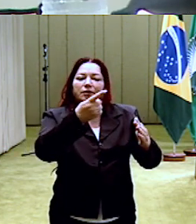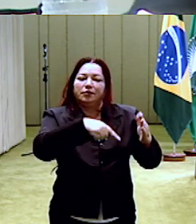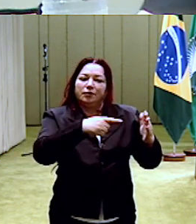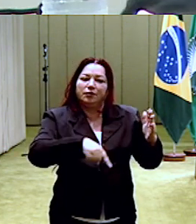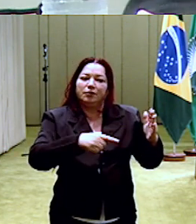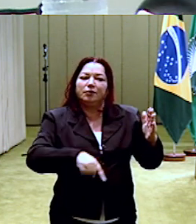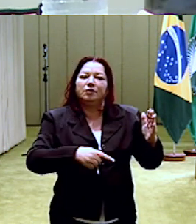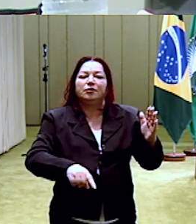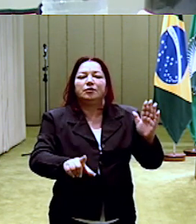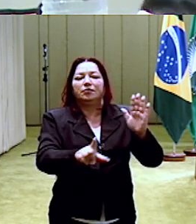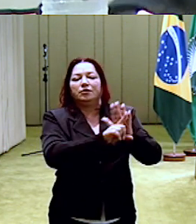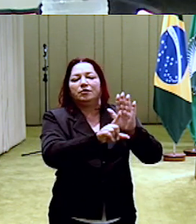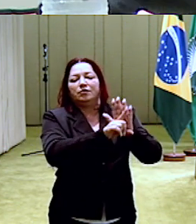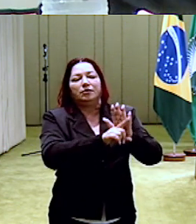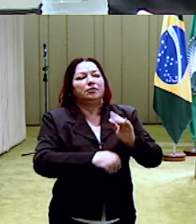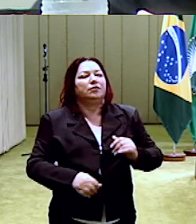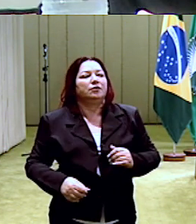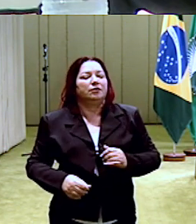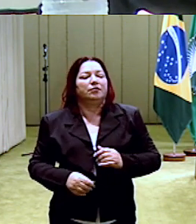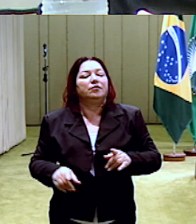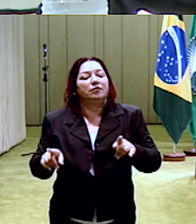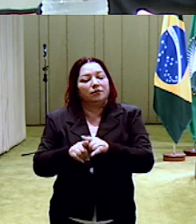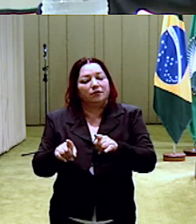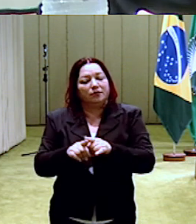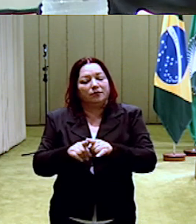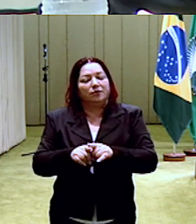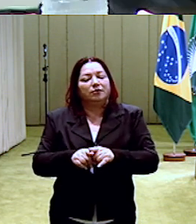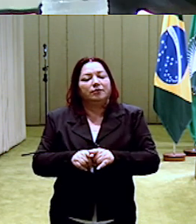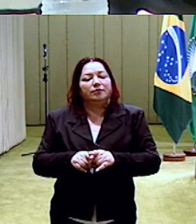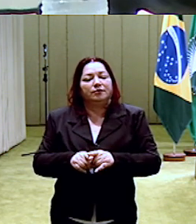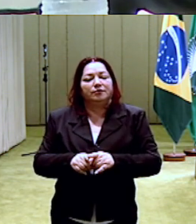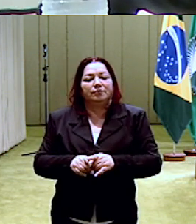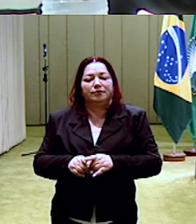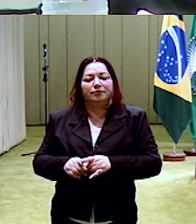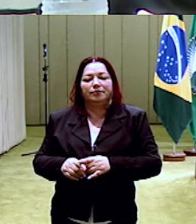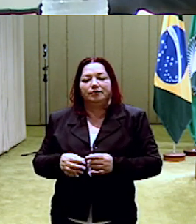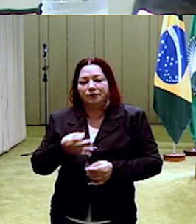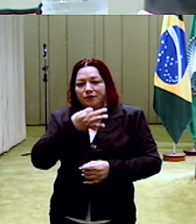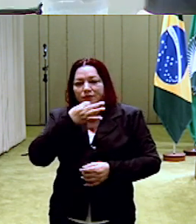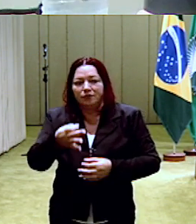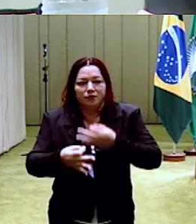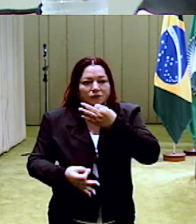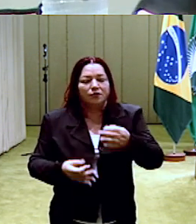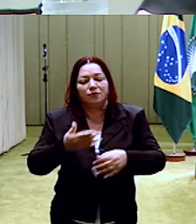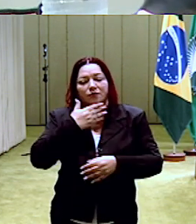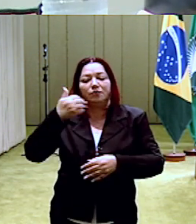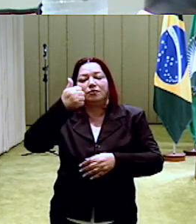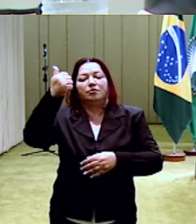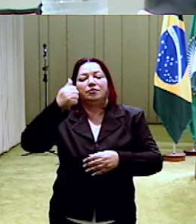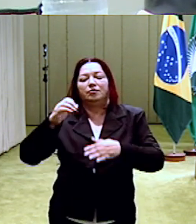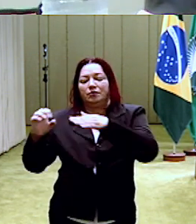violações. Esse grupo de trabalho atuará também como um órgão consultivo e propositivo para o avanço da agenda